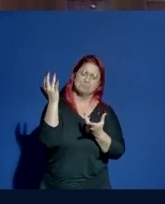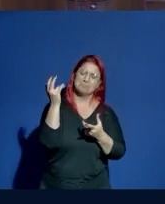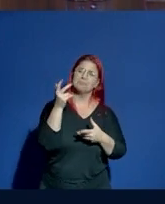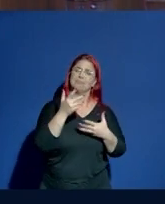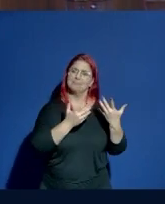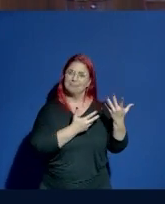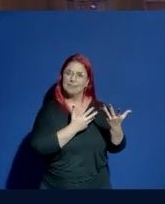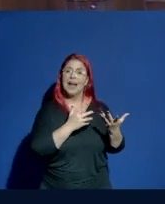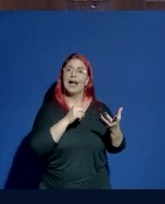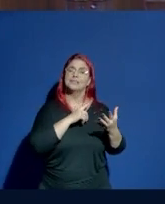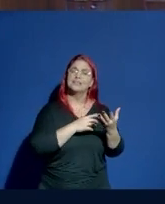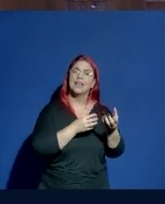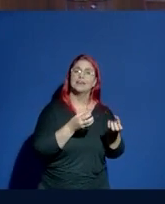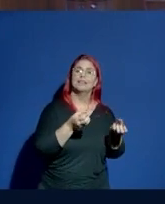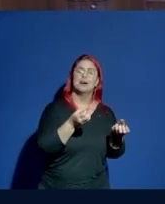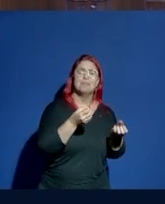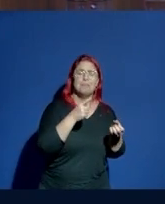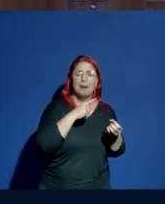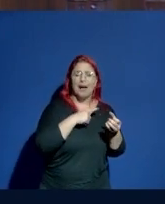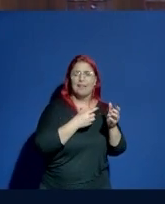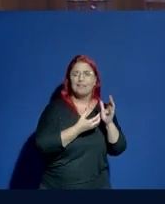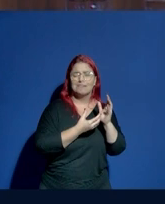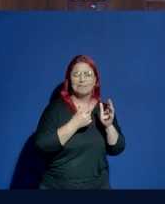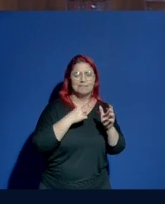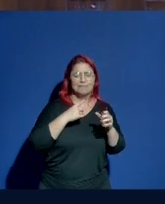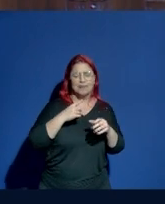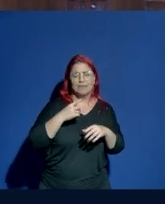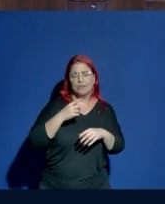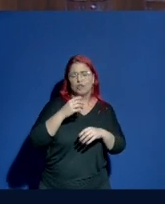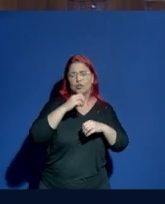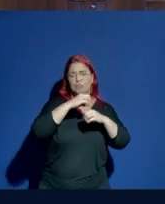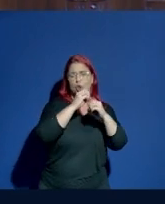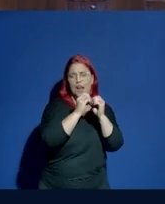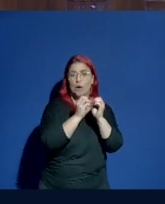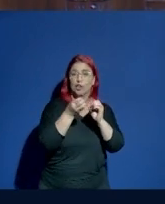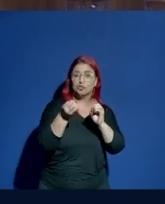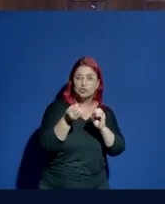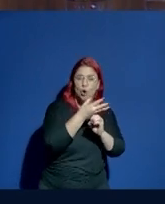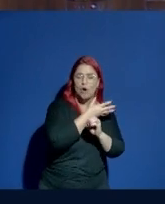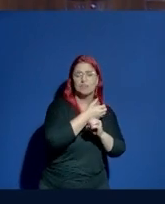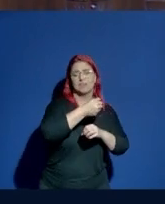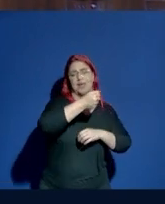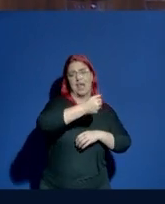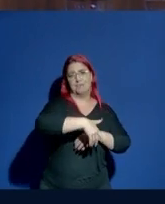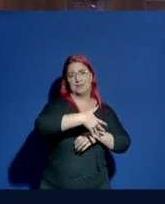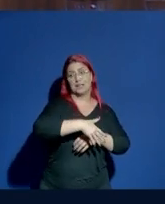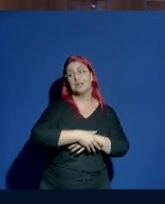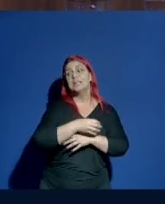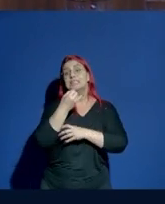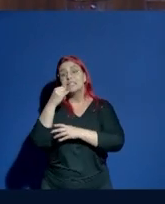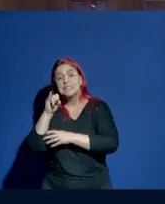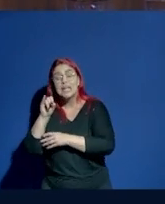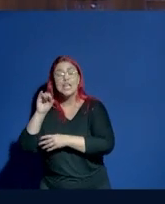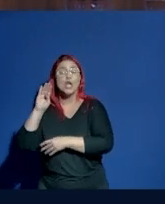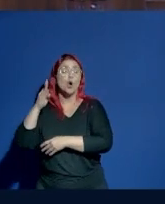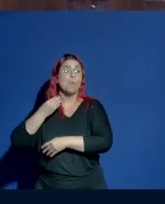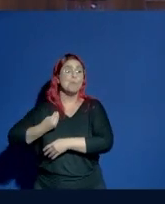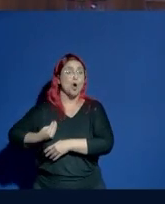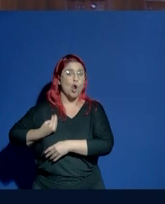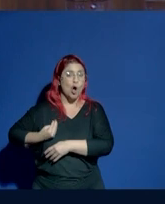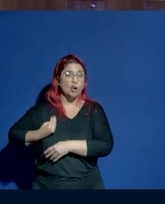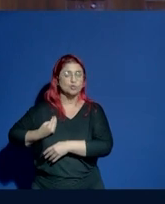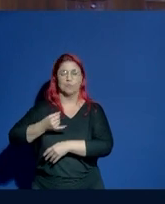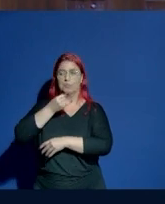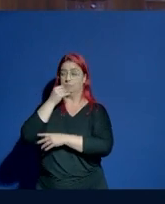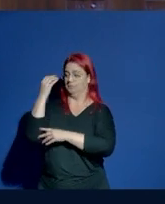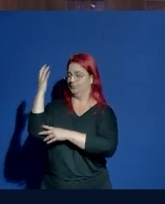trazer novas moléculas é muito caro. E quando você associa ou faz uma aplicação do biológico, aquela